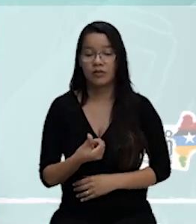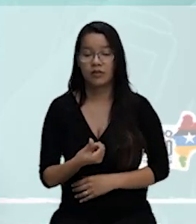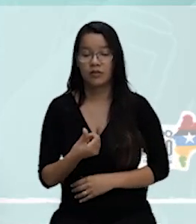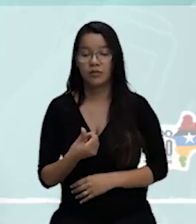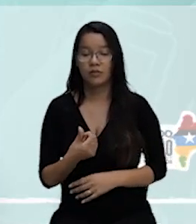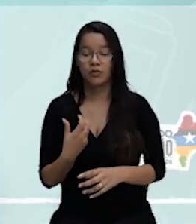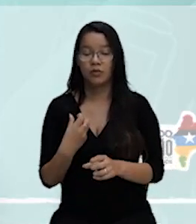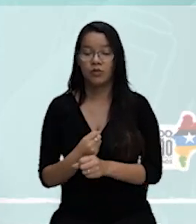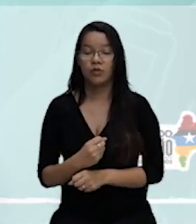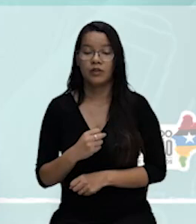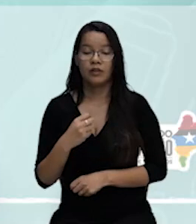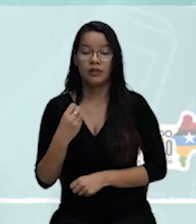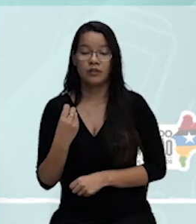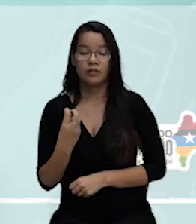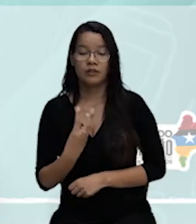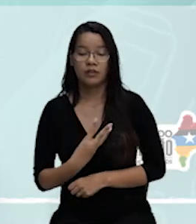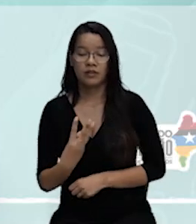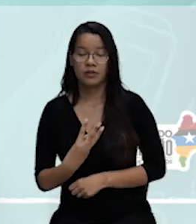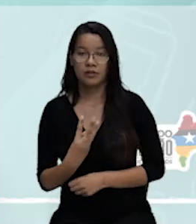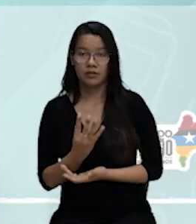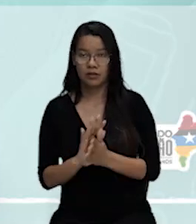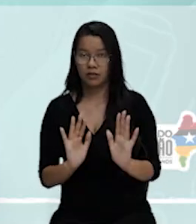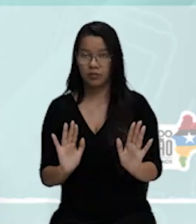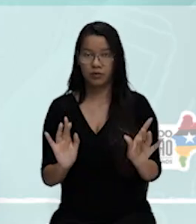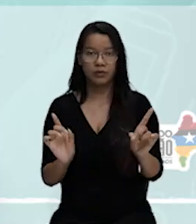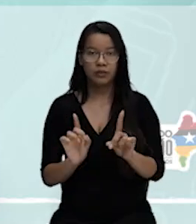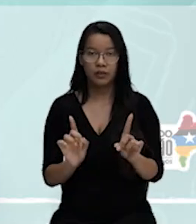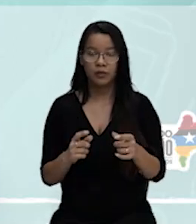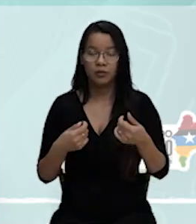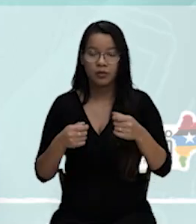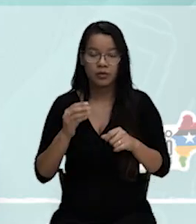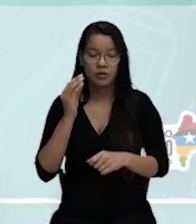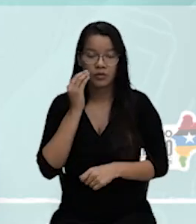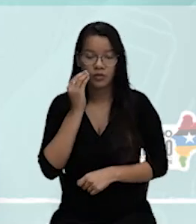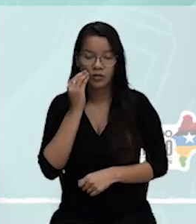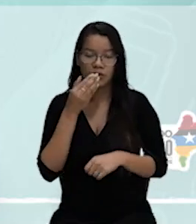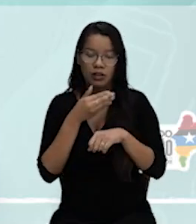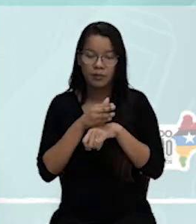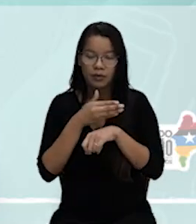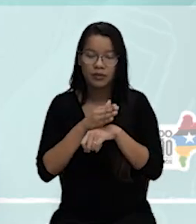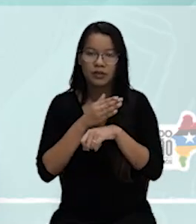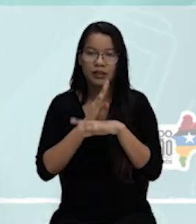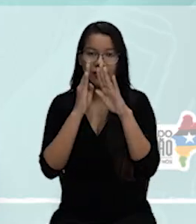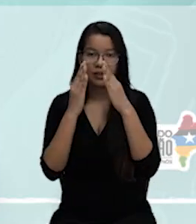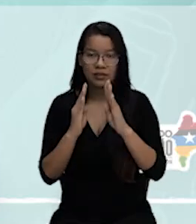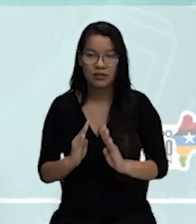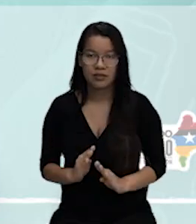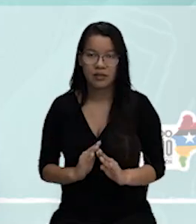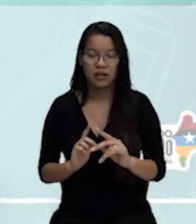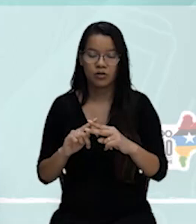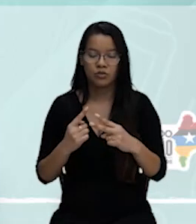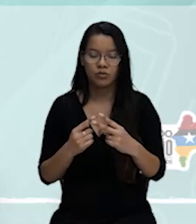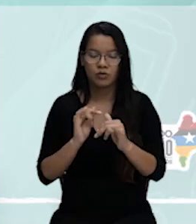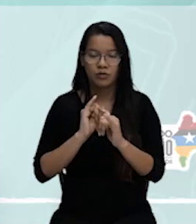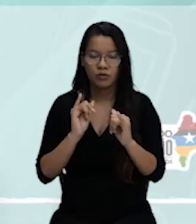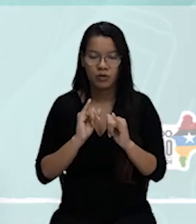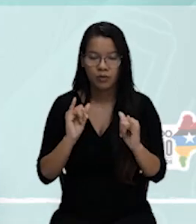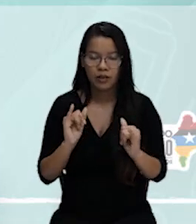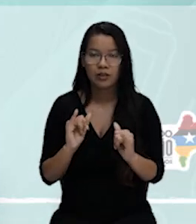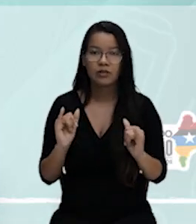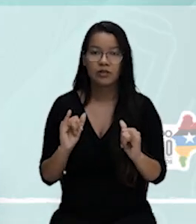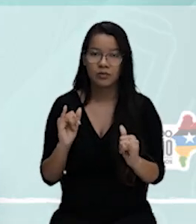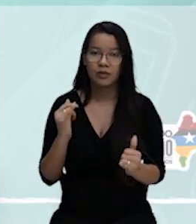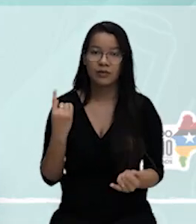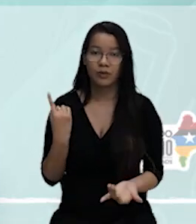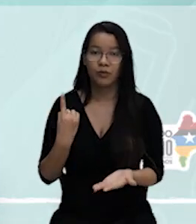Não. O que está faltando? Está faltando eu testar essas duas informações para garantir, tá, a respeito do